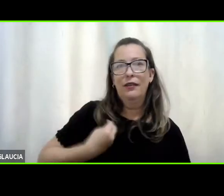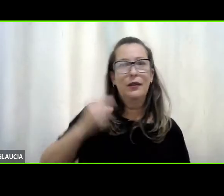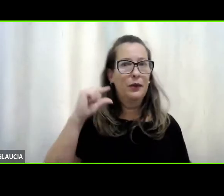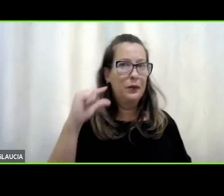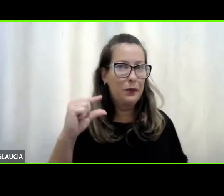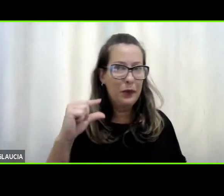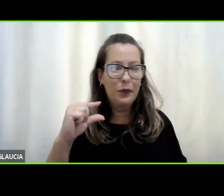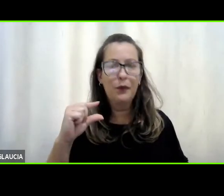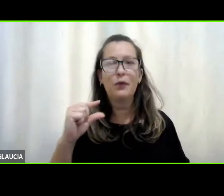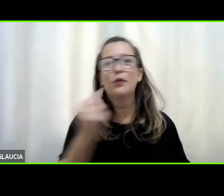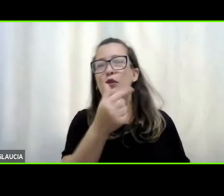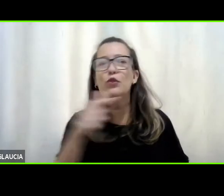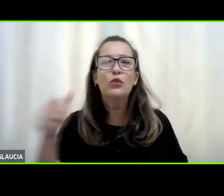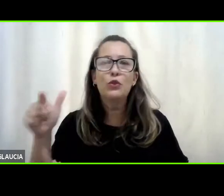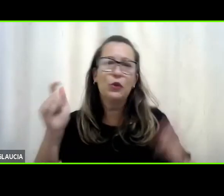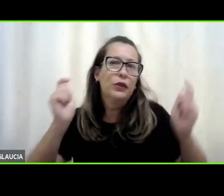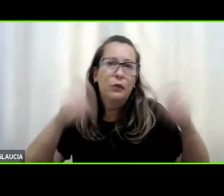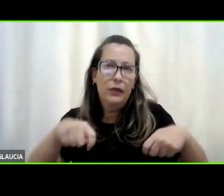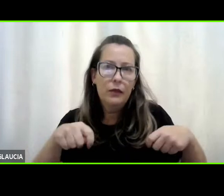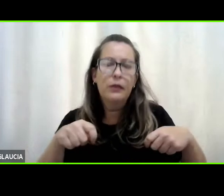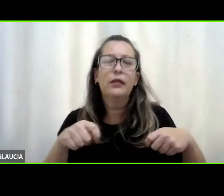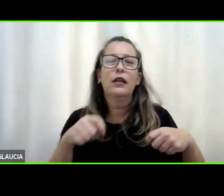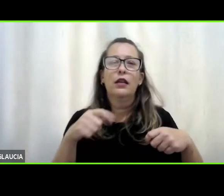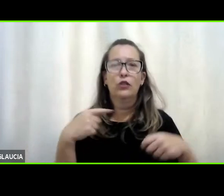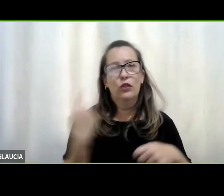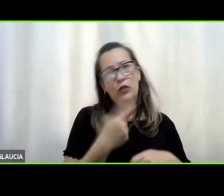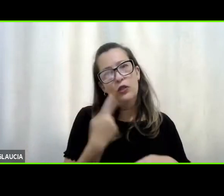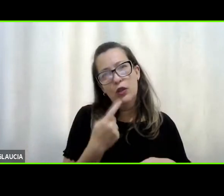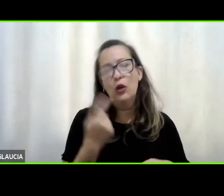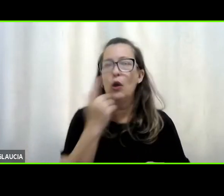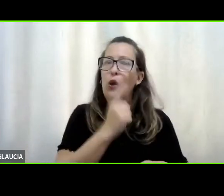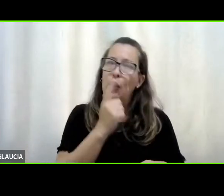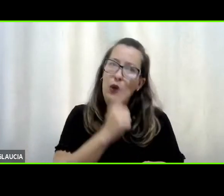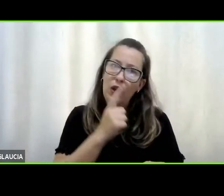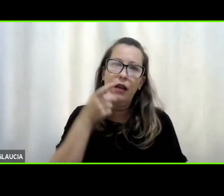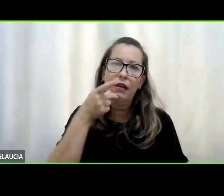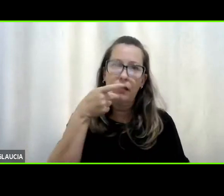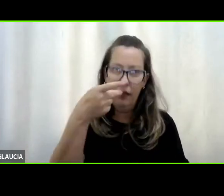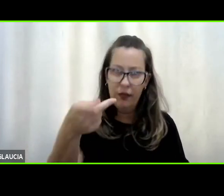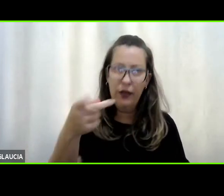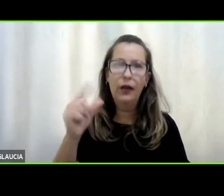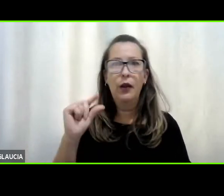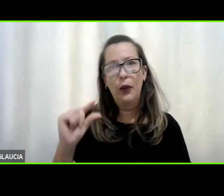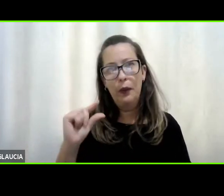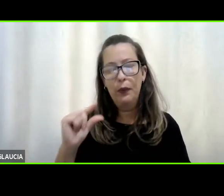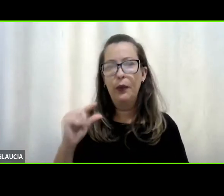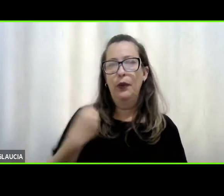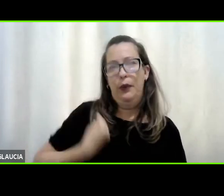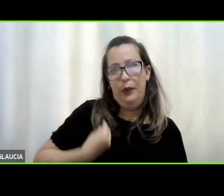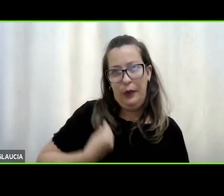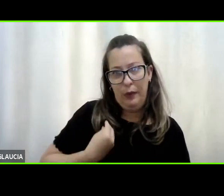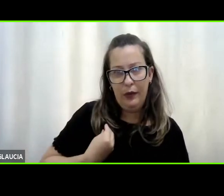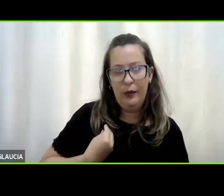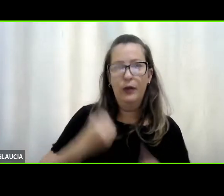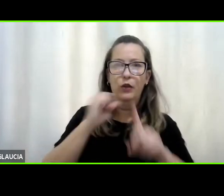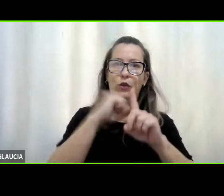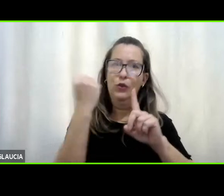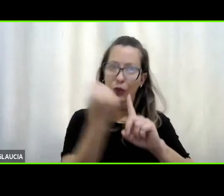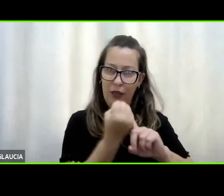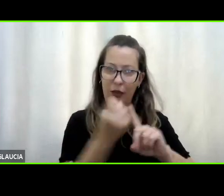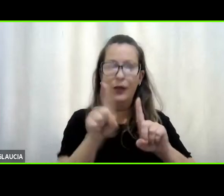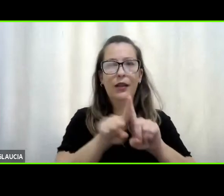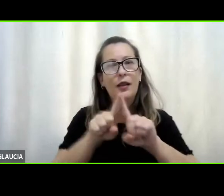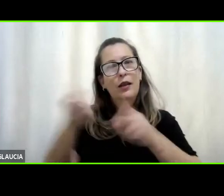dessa outra possibilidade, né, de investir e de falar de uma participação social e de uma articulação